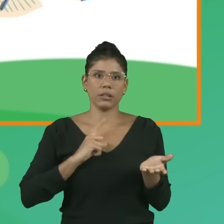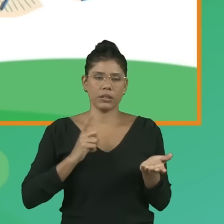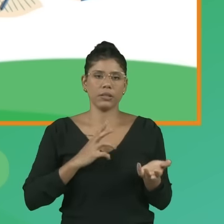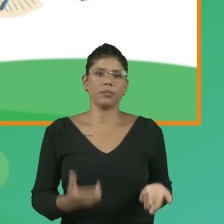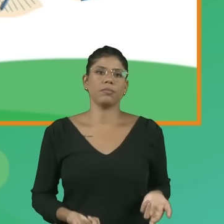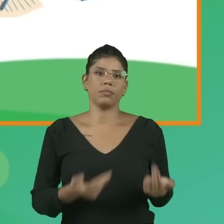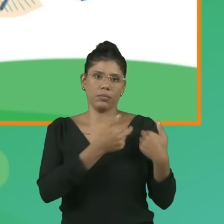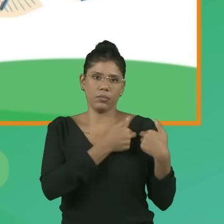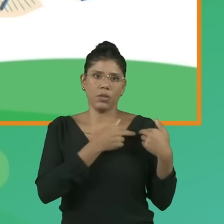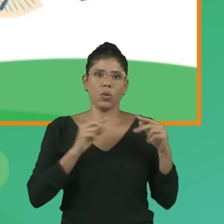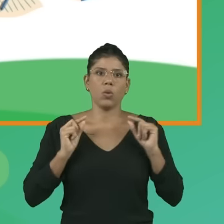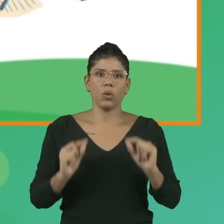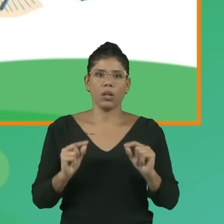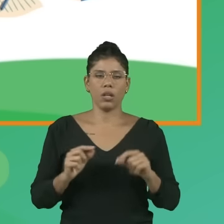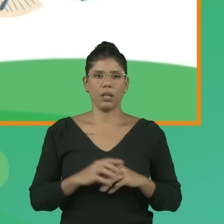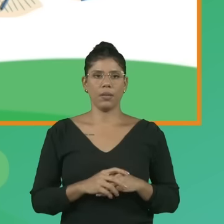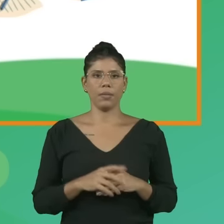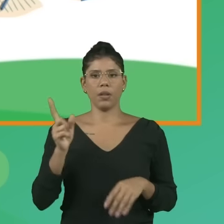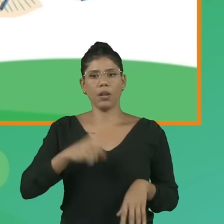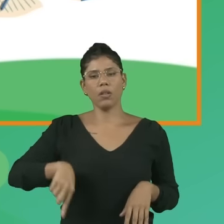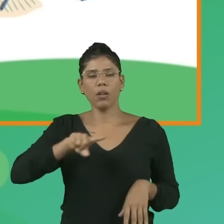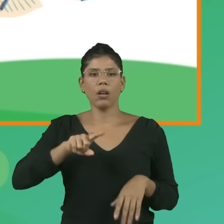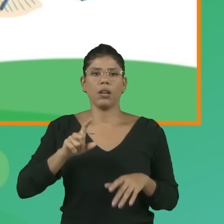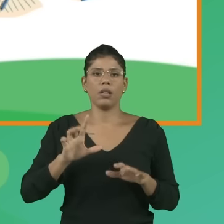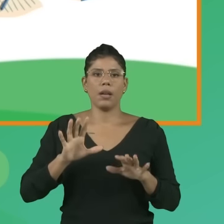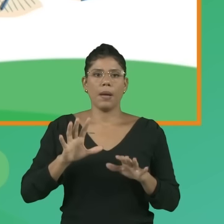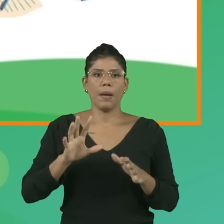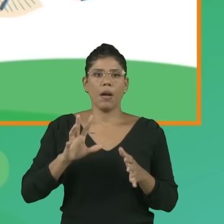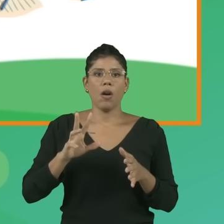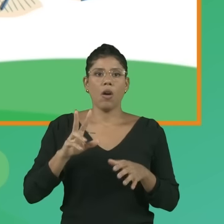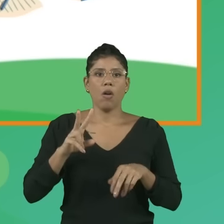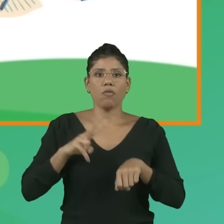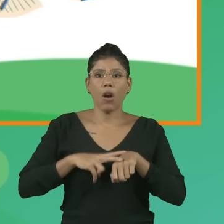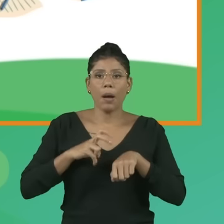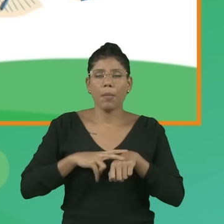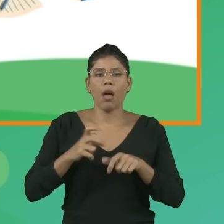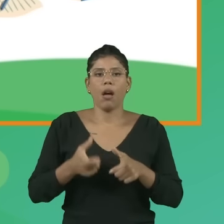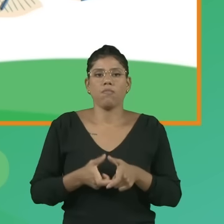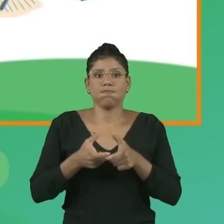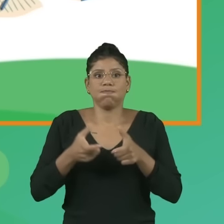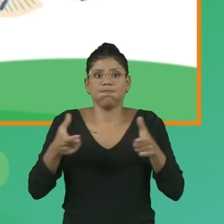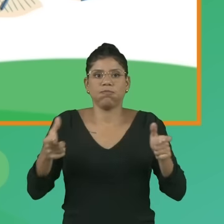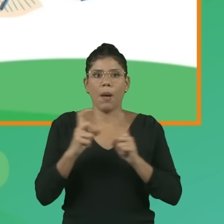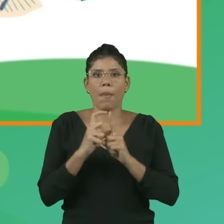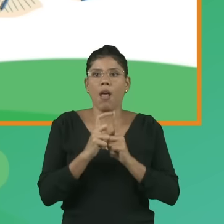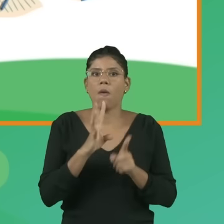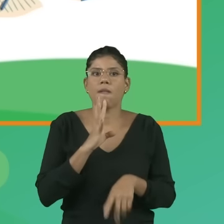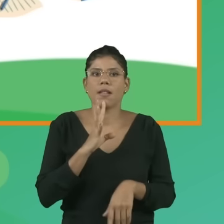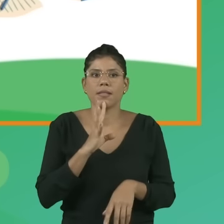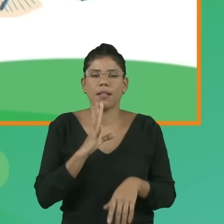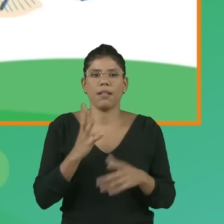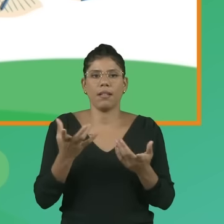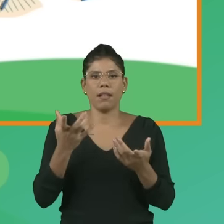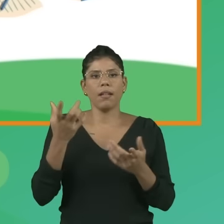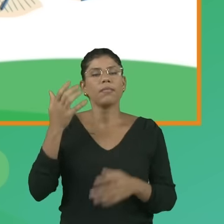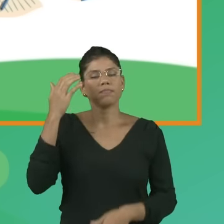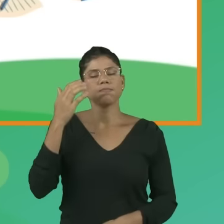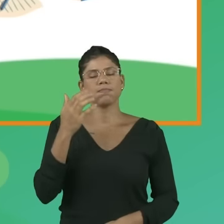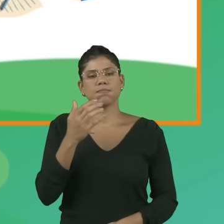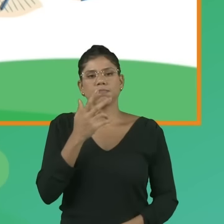de fazer você ampliar seu vocabulário, ampliar seu conhecimento de mundo. Então, vamos sair um pouquinho